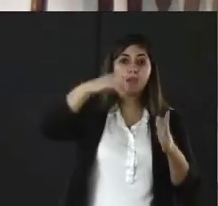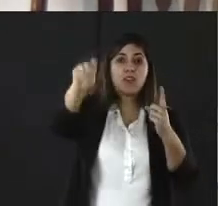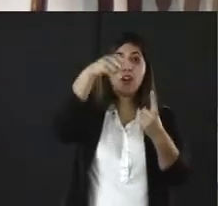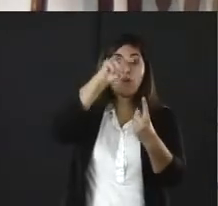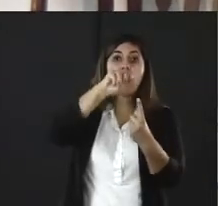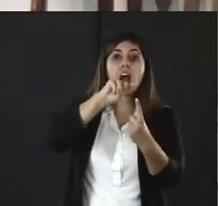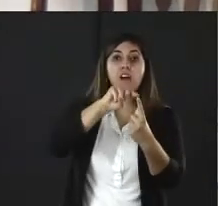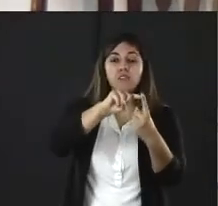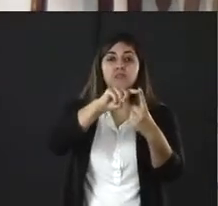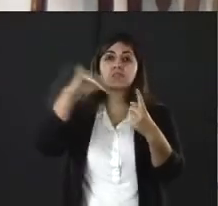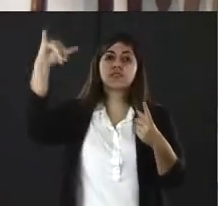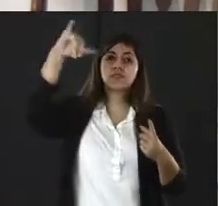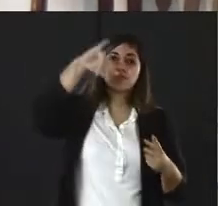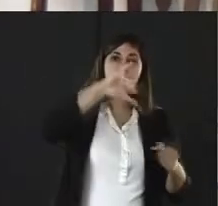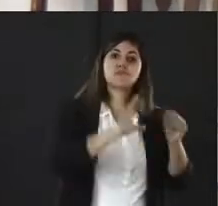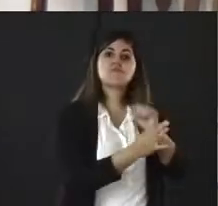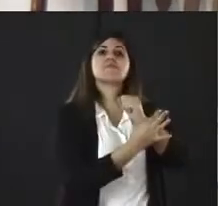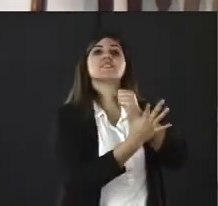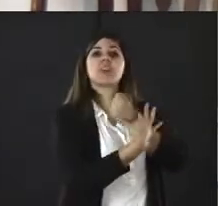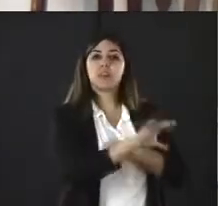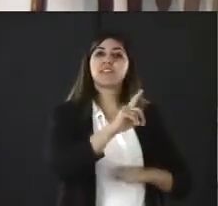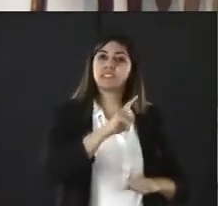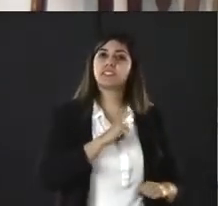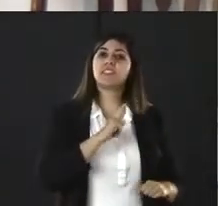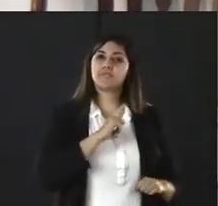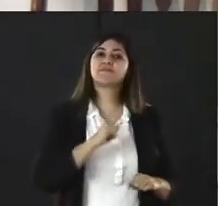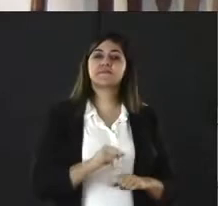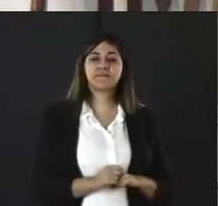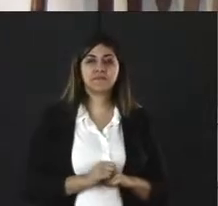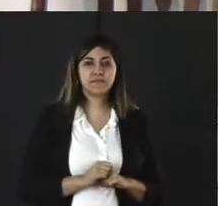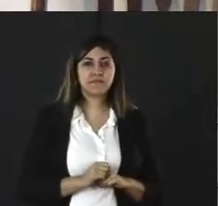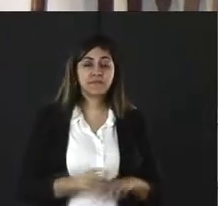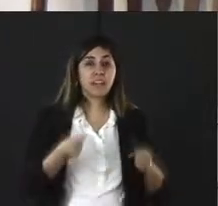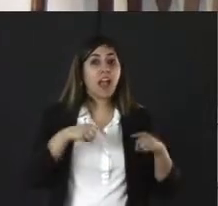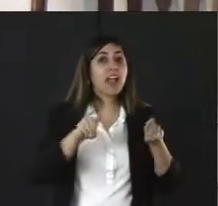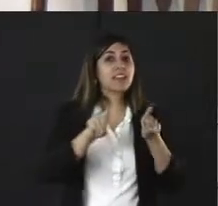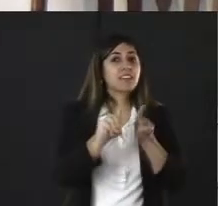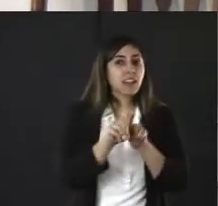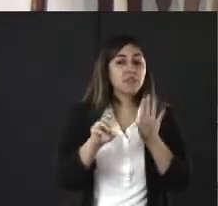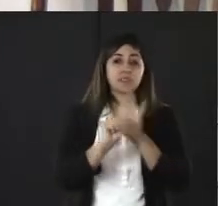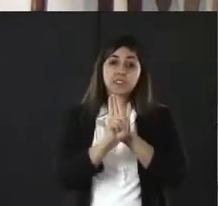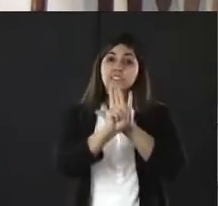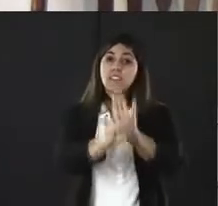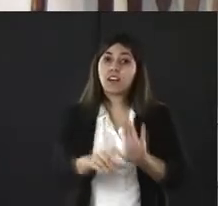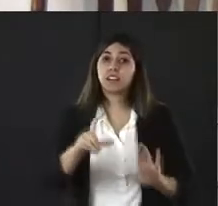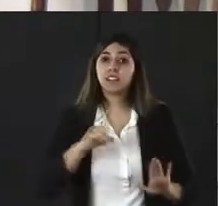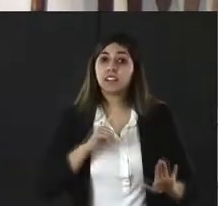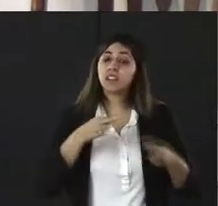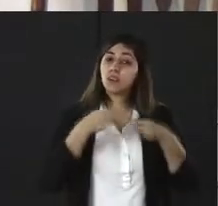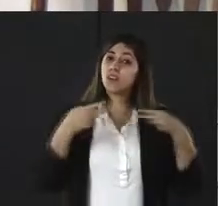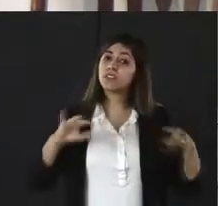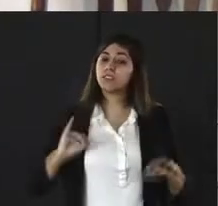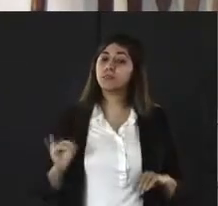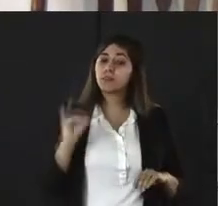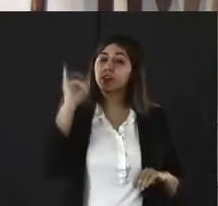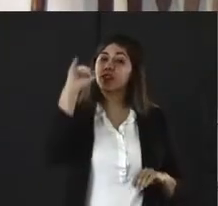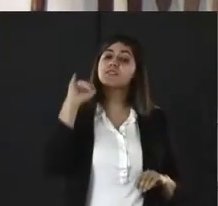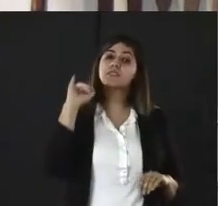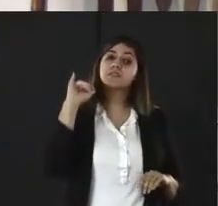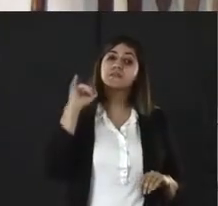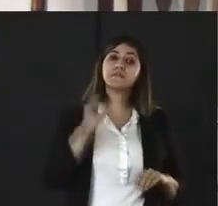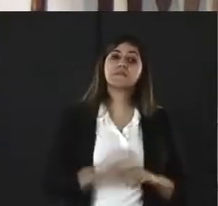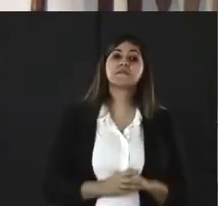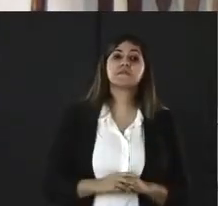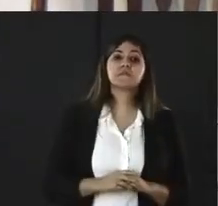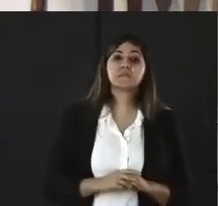pouso ea segurança com todos os seus passageiros então se mais tem uma importância muito grande